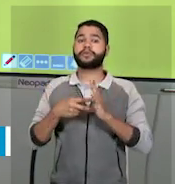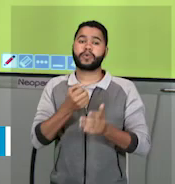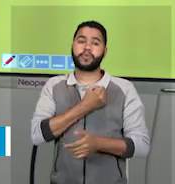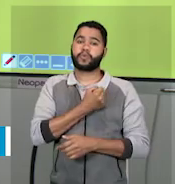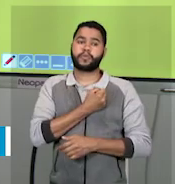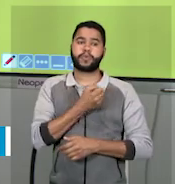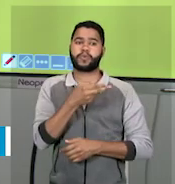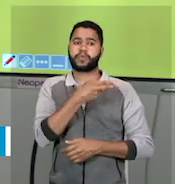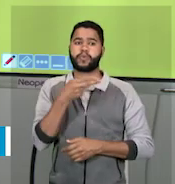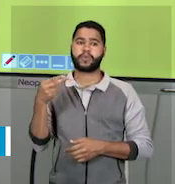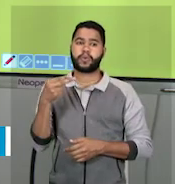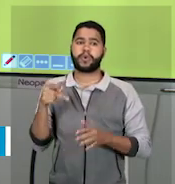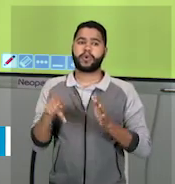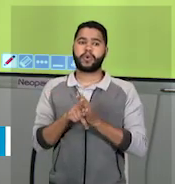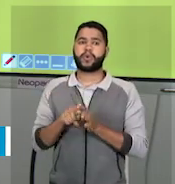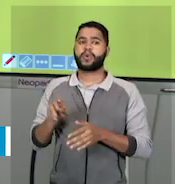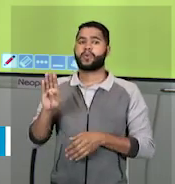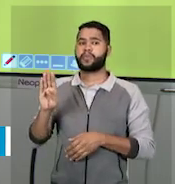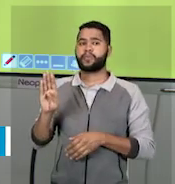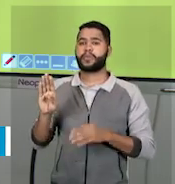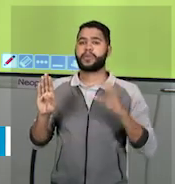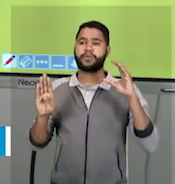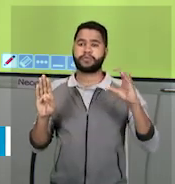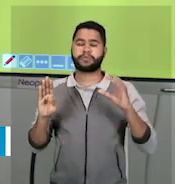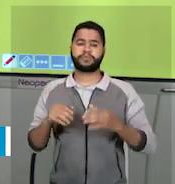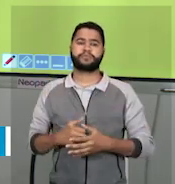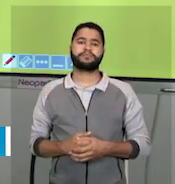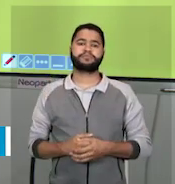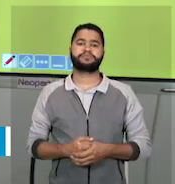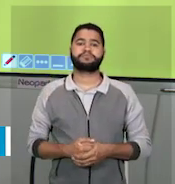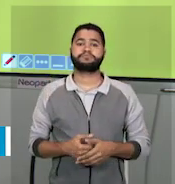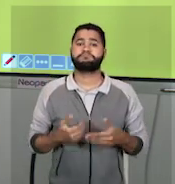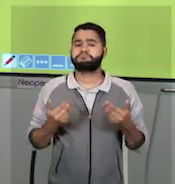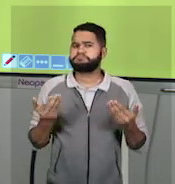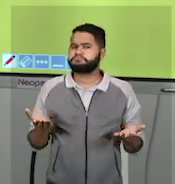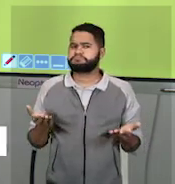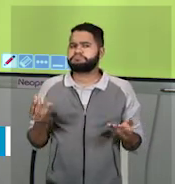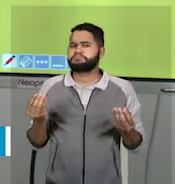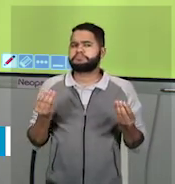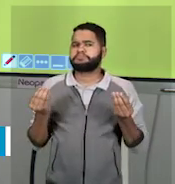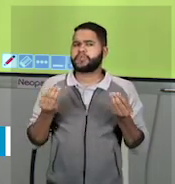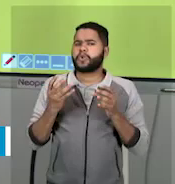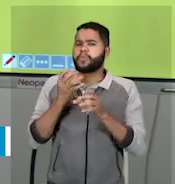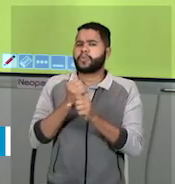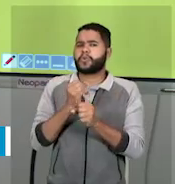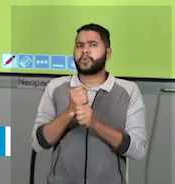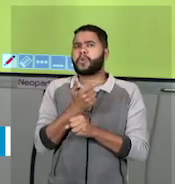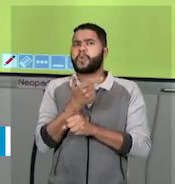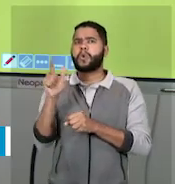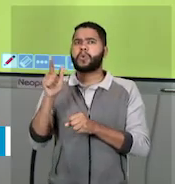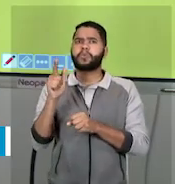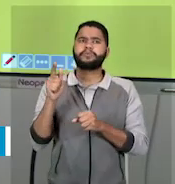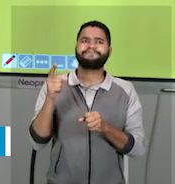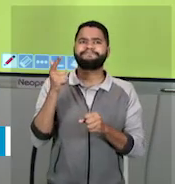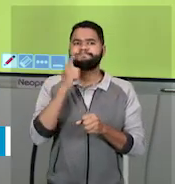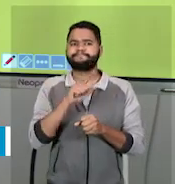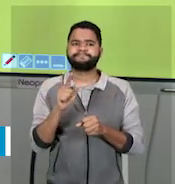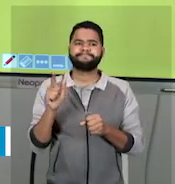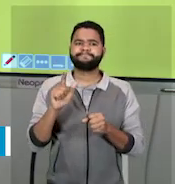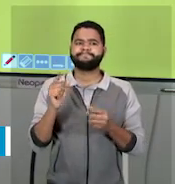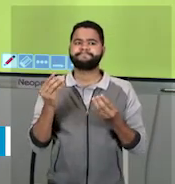E tenho agora os ângulos B e C. E aí, o que eu vou fazer agora? Eu não tenho outra medida para mim calcular.